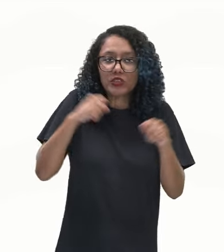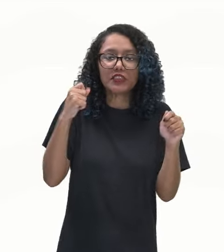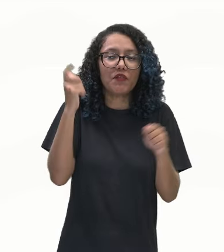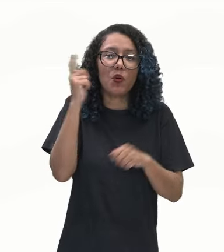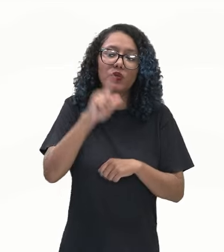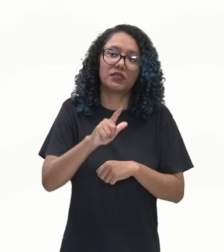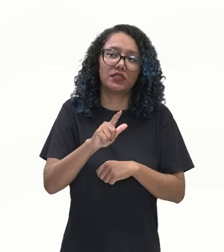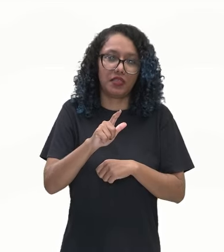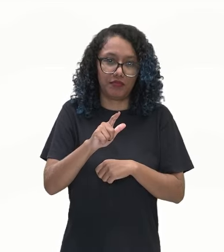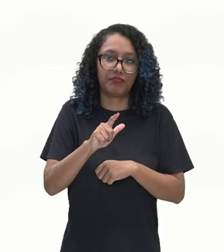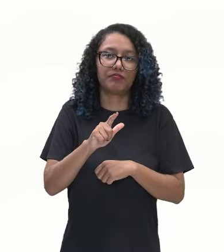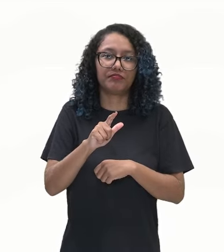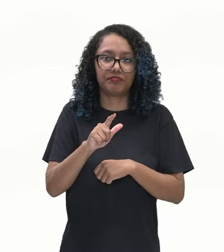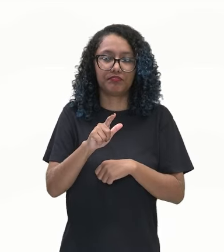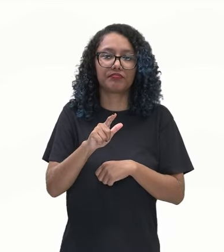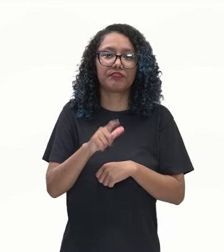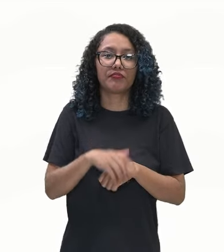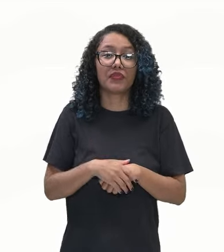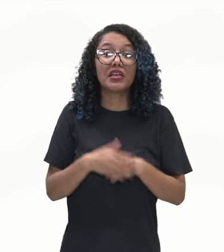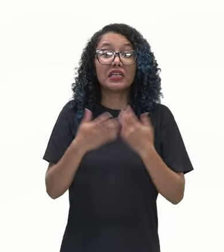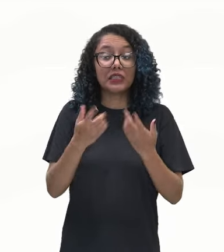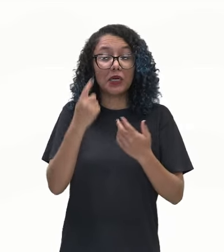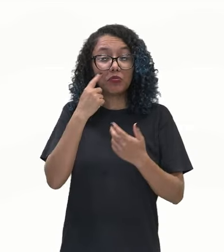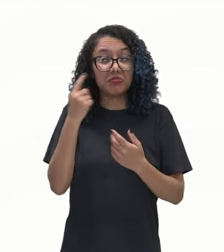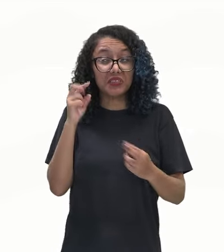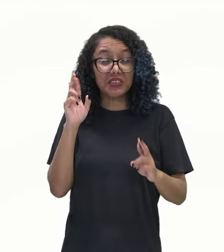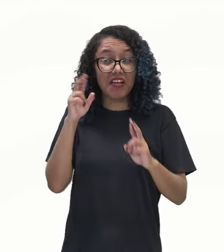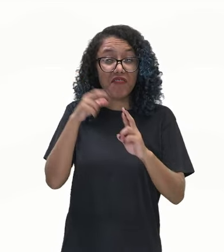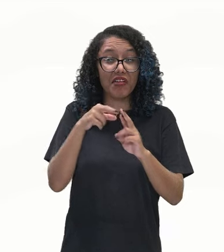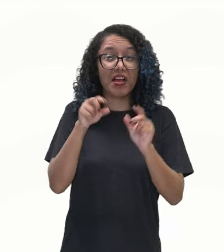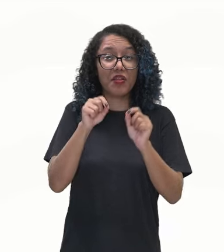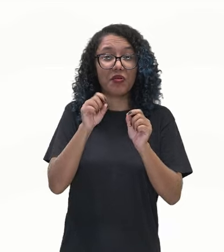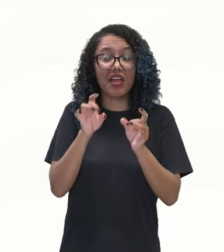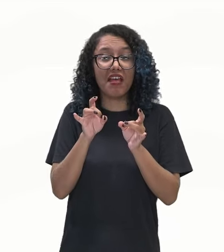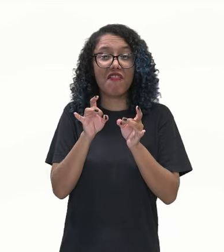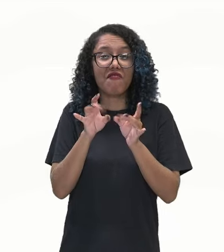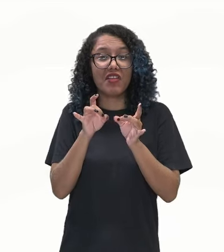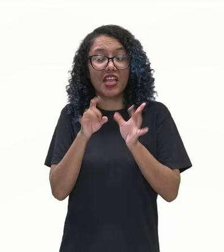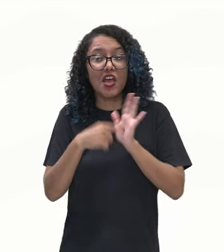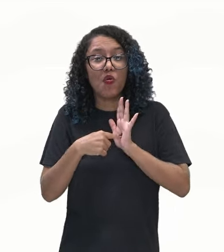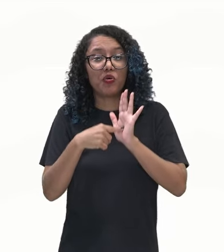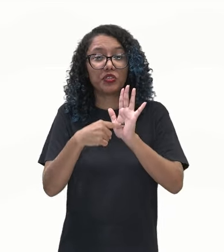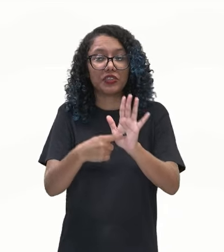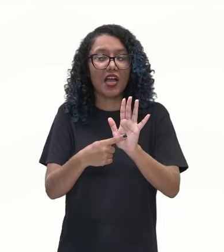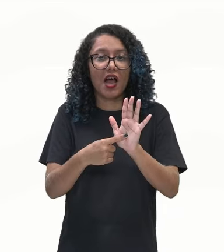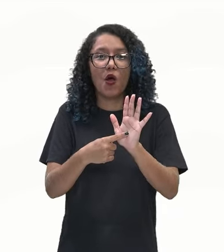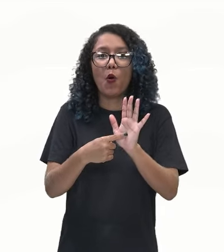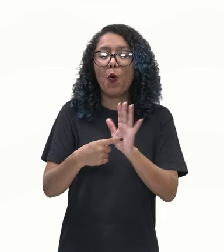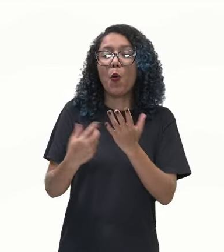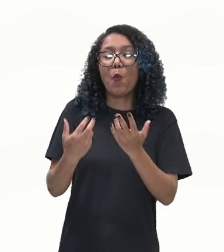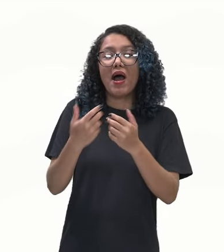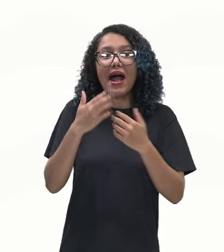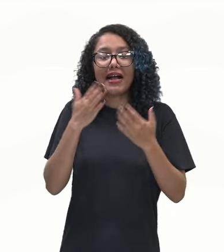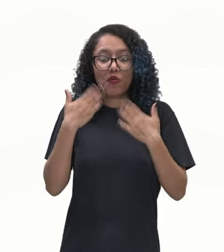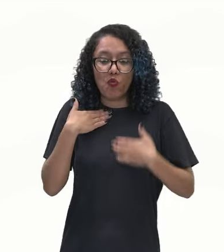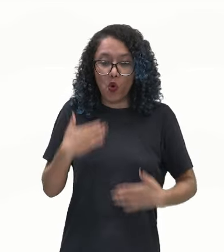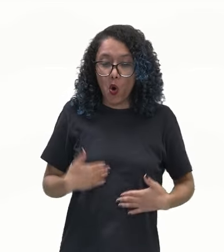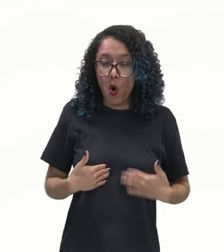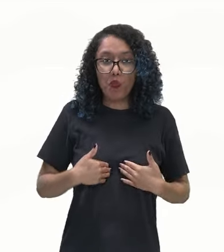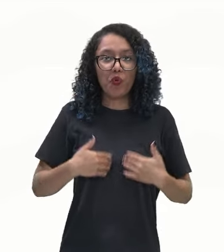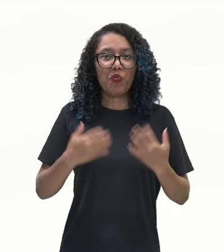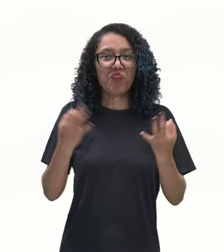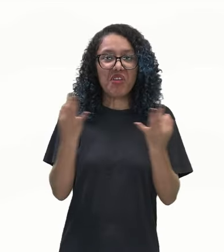commercialization, nós estamos falando da venda de produtos ou de uma imagem que é irreal, né? É irreal para alcançar, é um